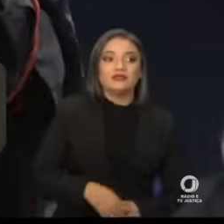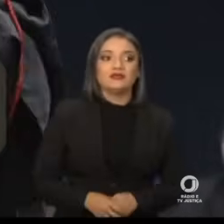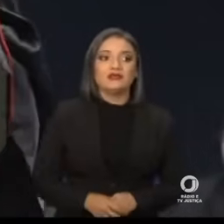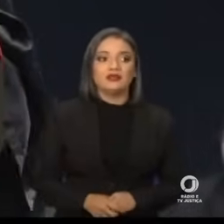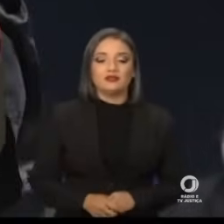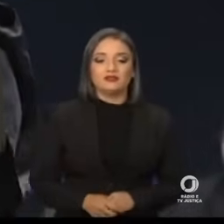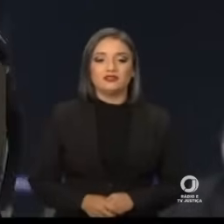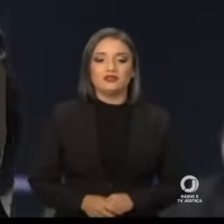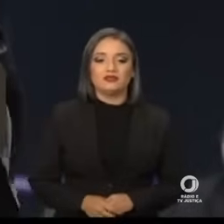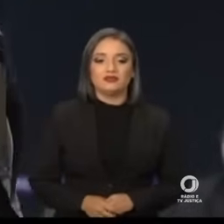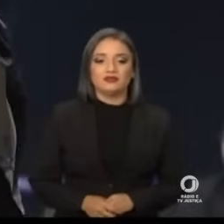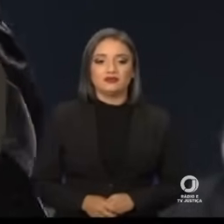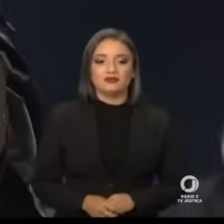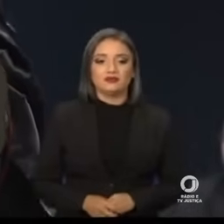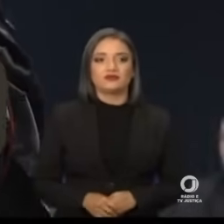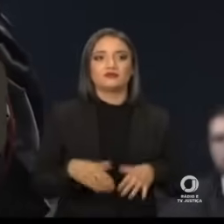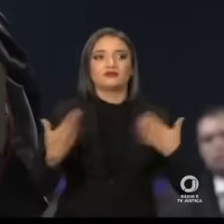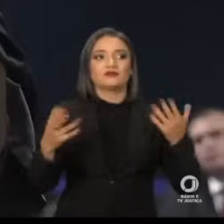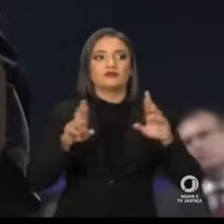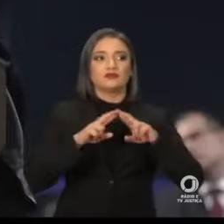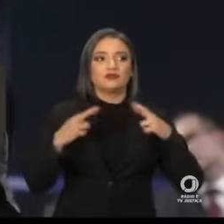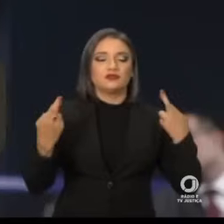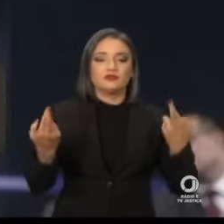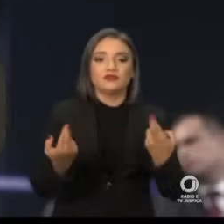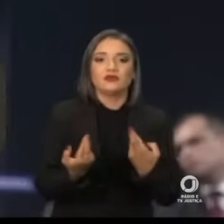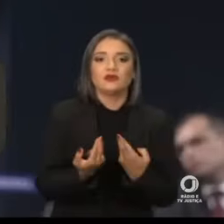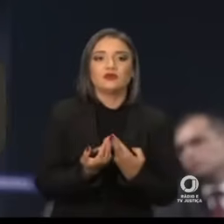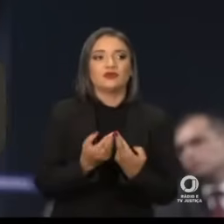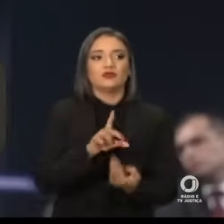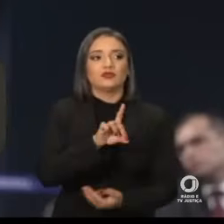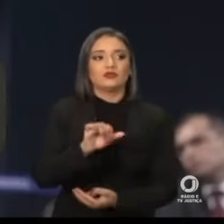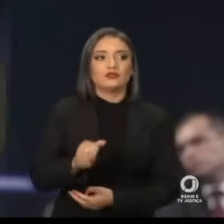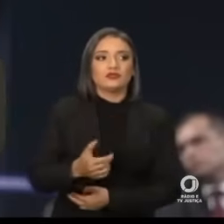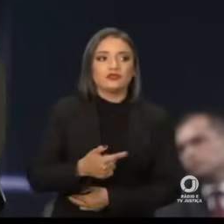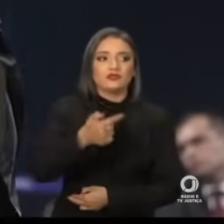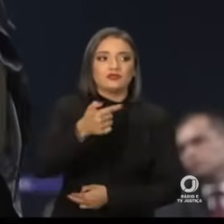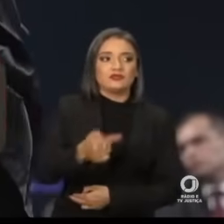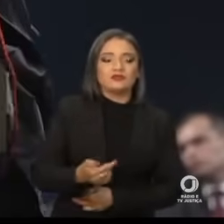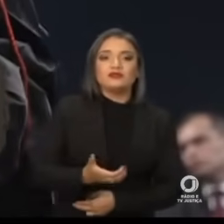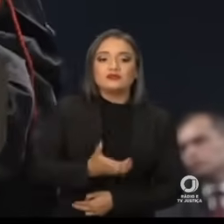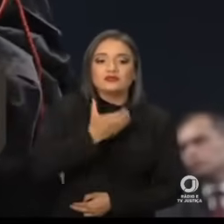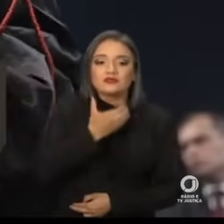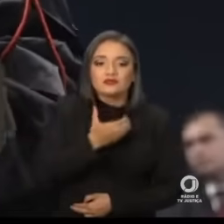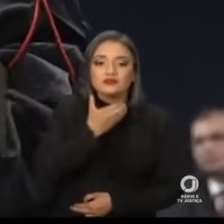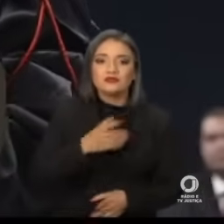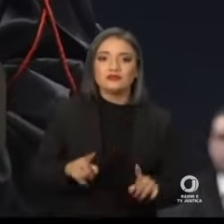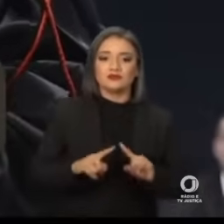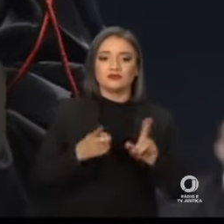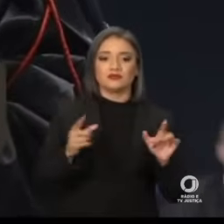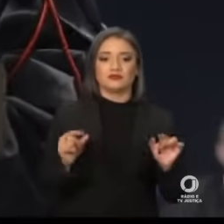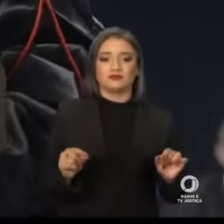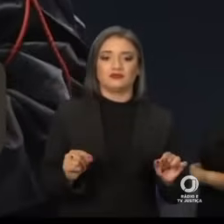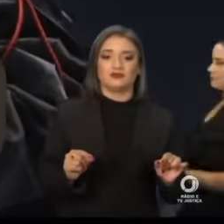Claramente a respeito da reunião de 7 de dezembro. Mas, enquanto isto,